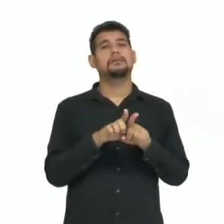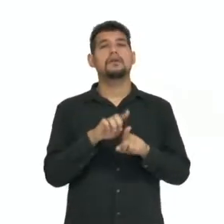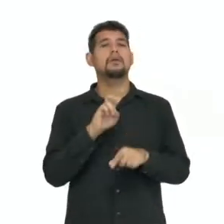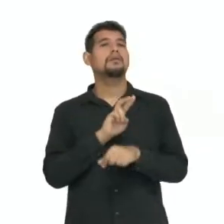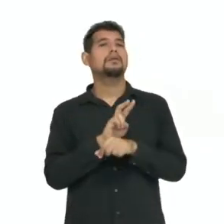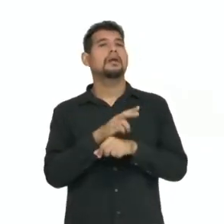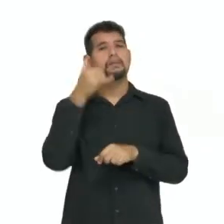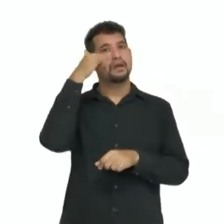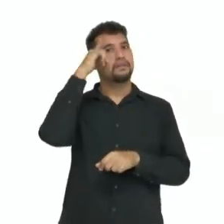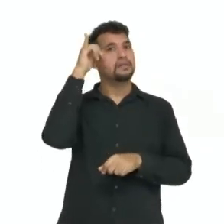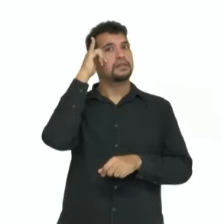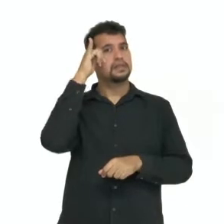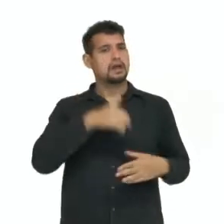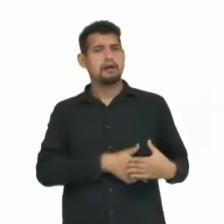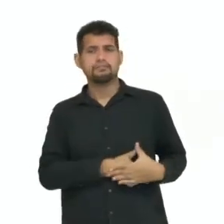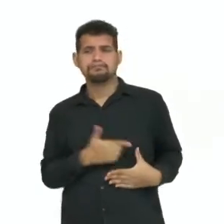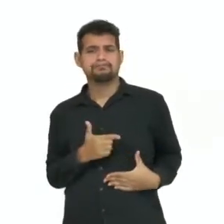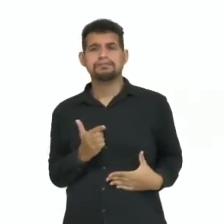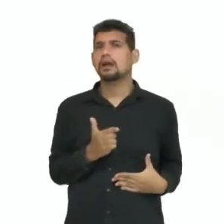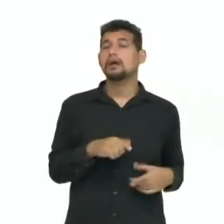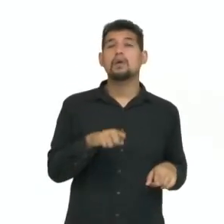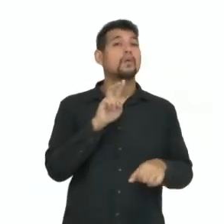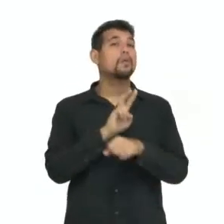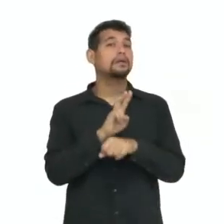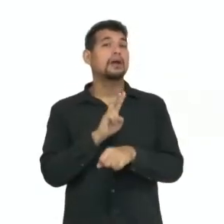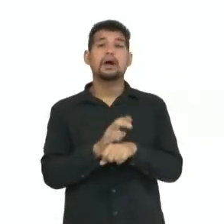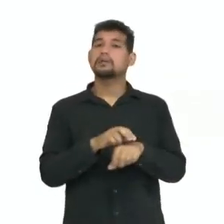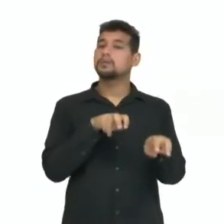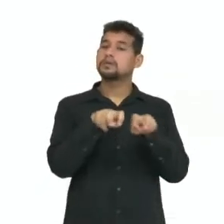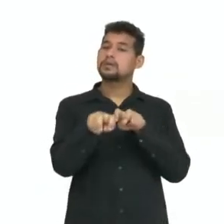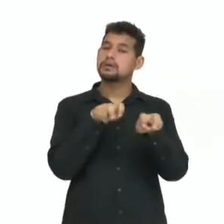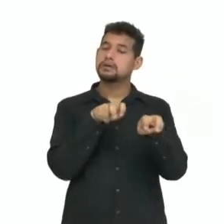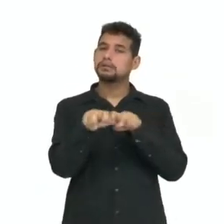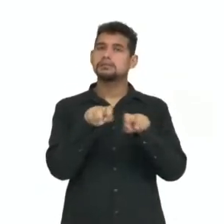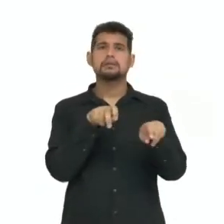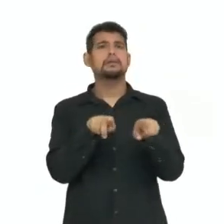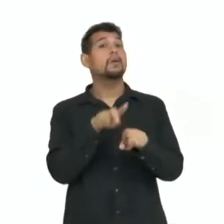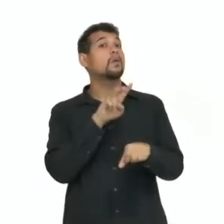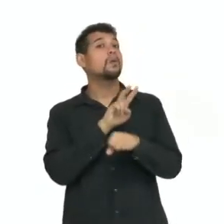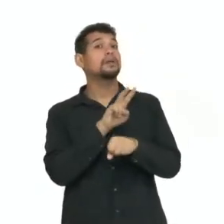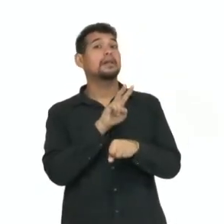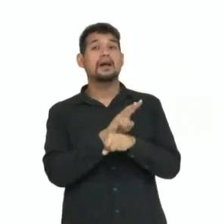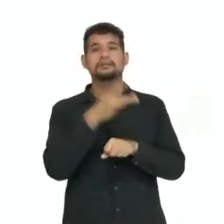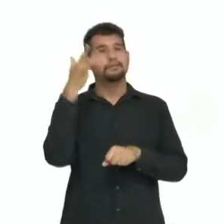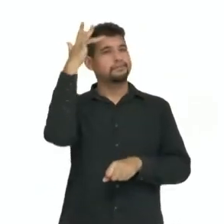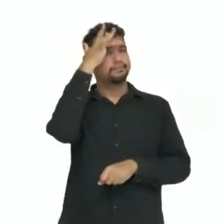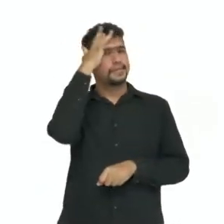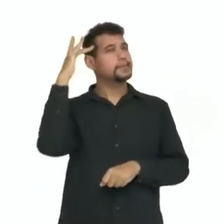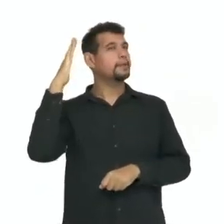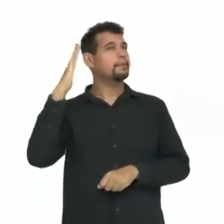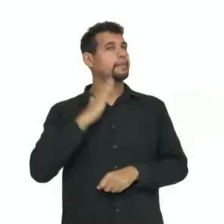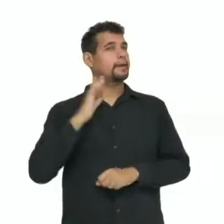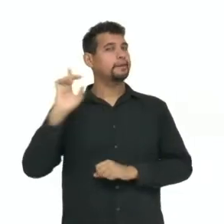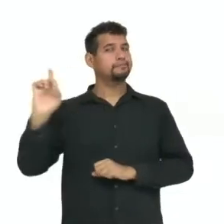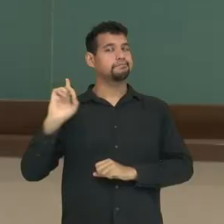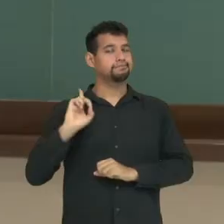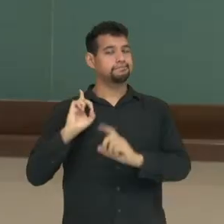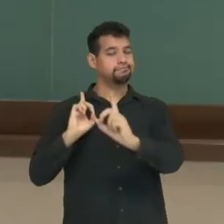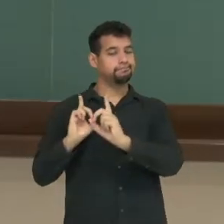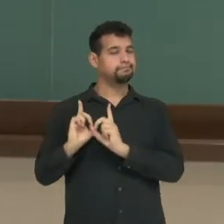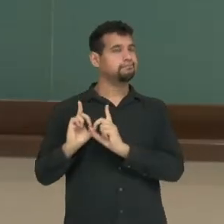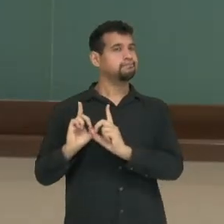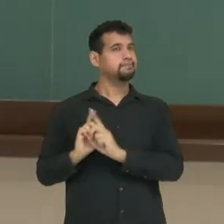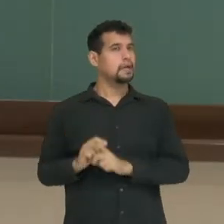para evitar assaltos, cuidados no trânsito, cuidado com as más companhias ou influências negativas. Então, são